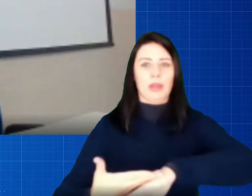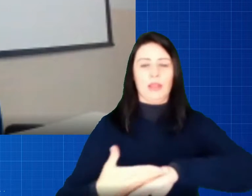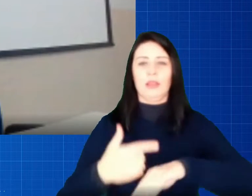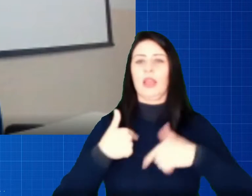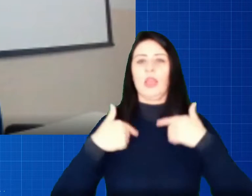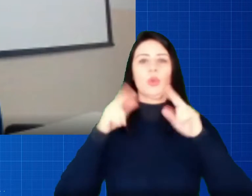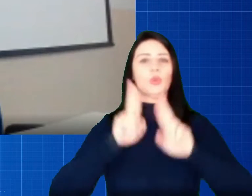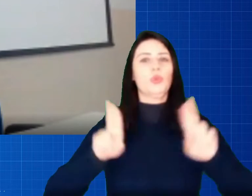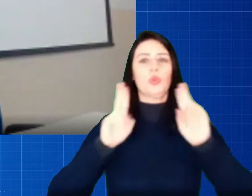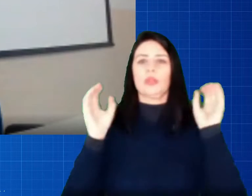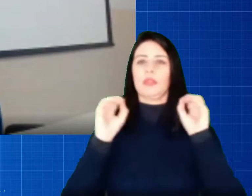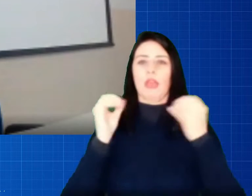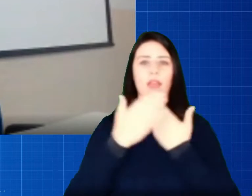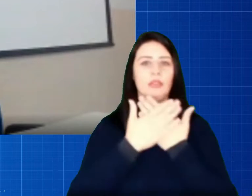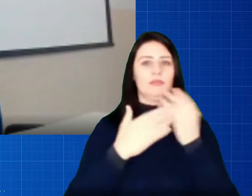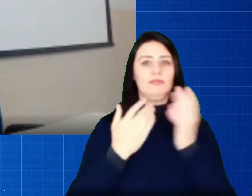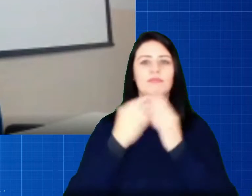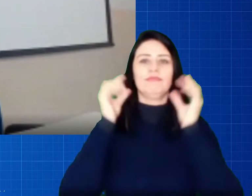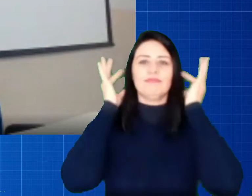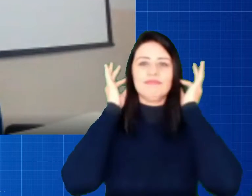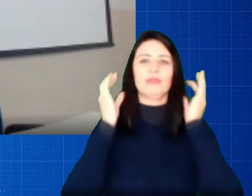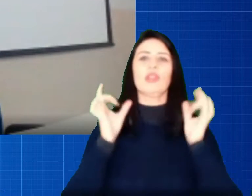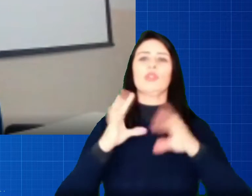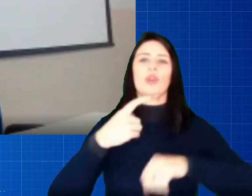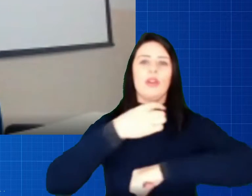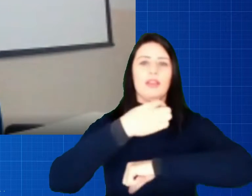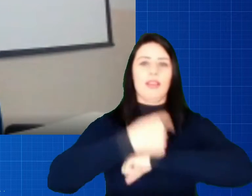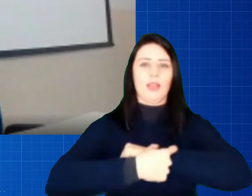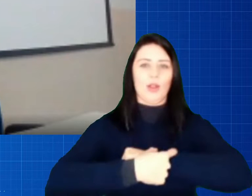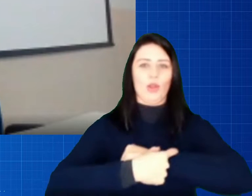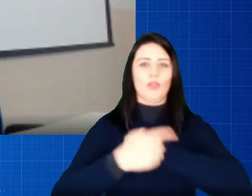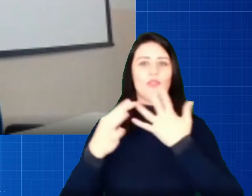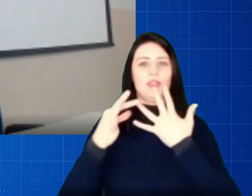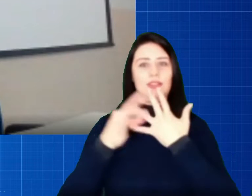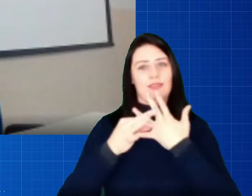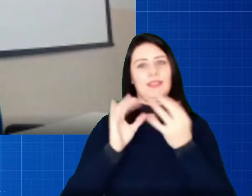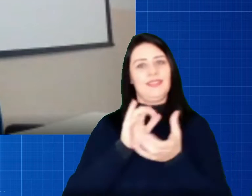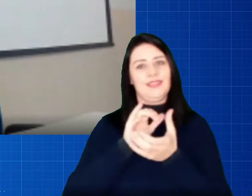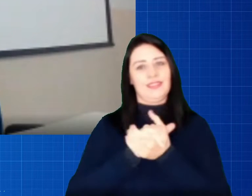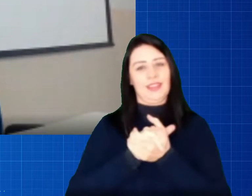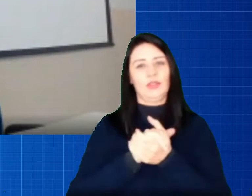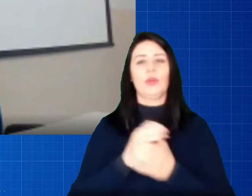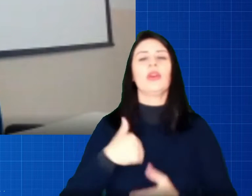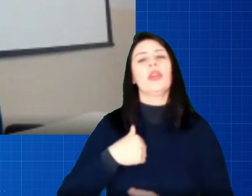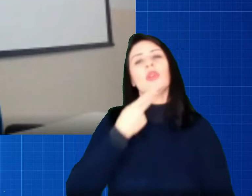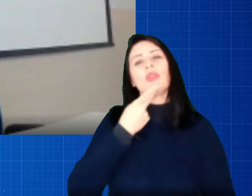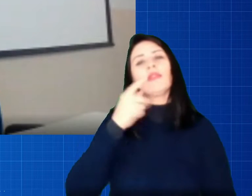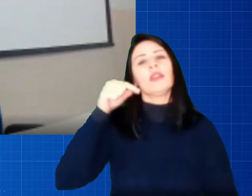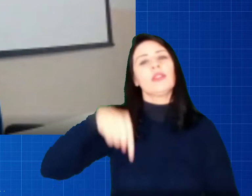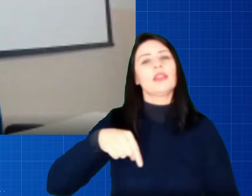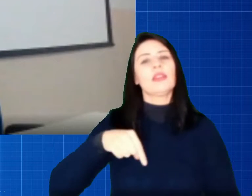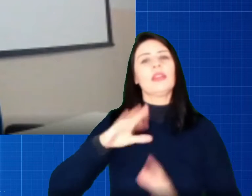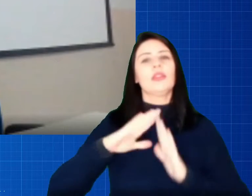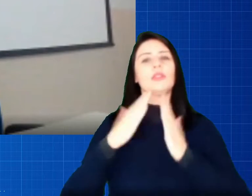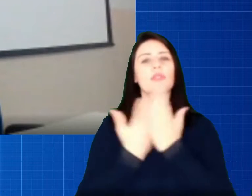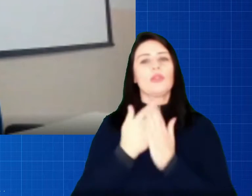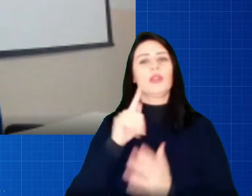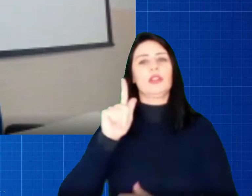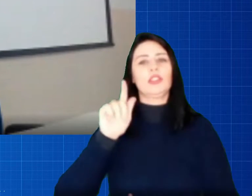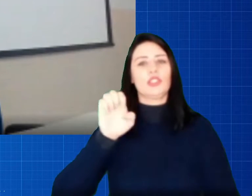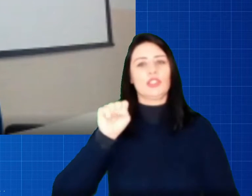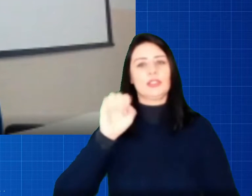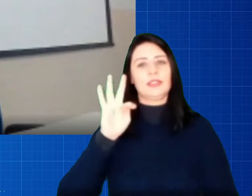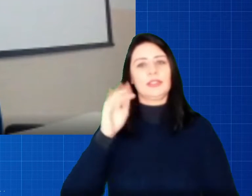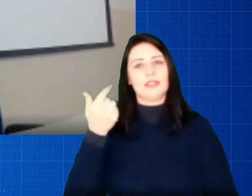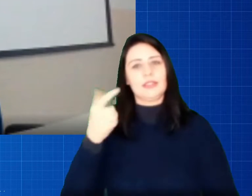uso adornos, né? Porque enfermeiro não se usa adornos, só estou com relógio e aliança. E estou falando aqui da Escola de